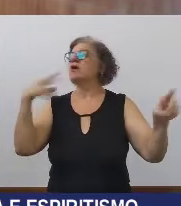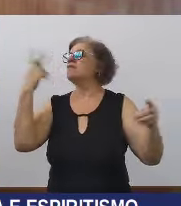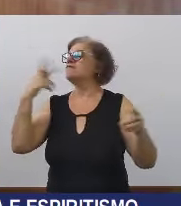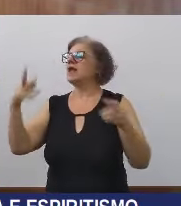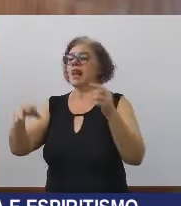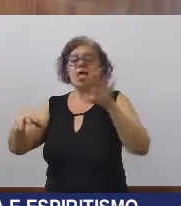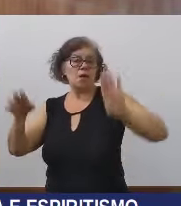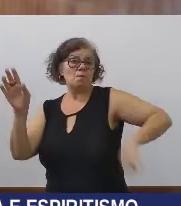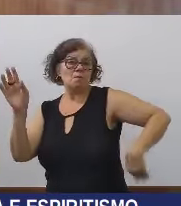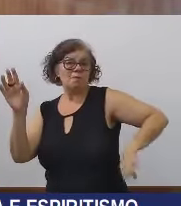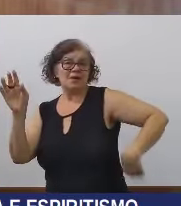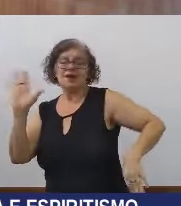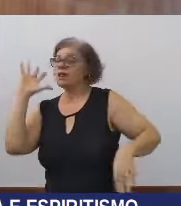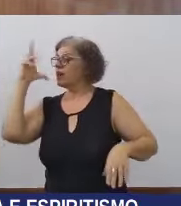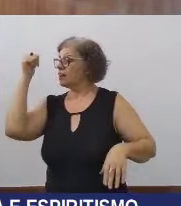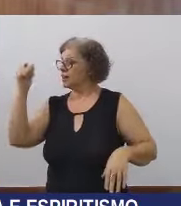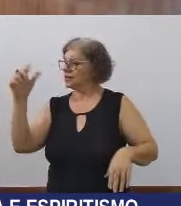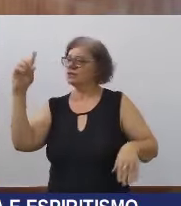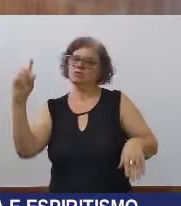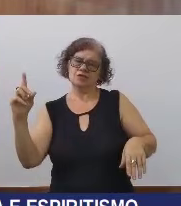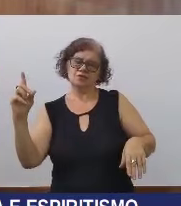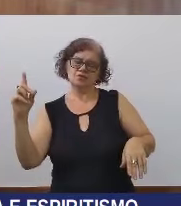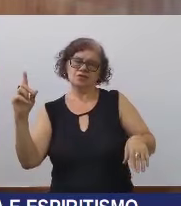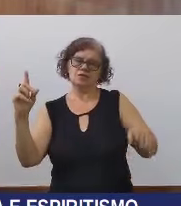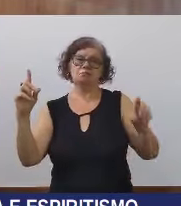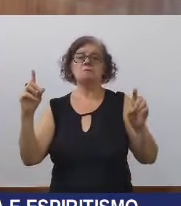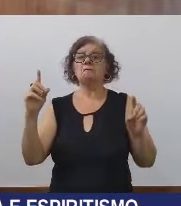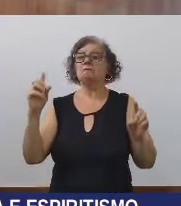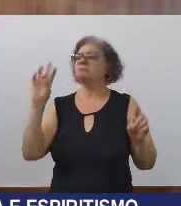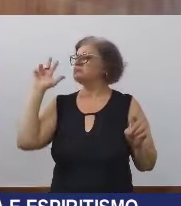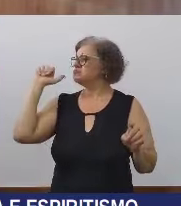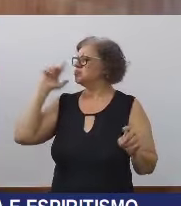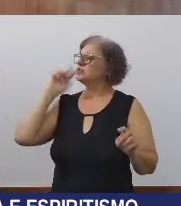Que praias lindas, não? Puxa vida,